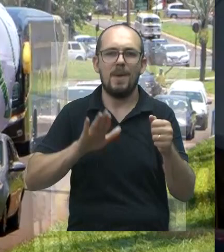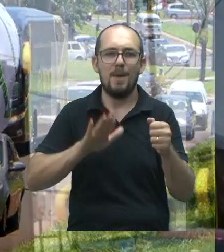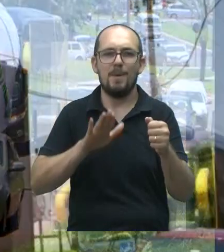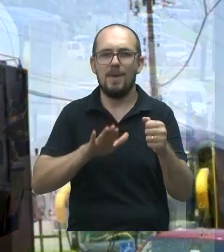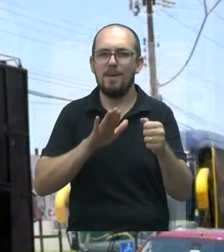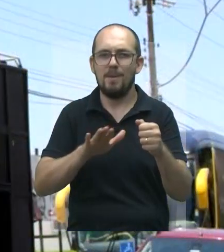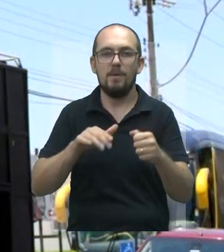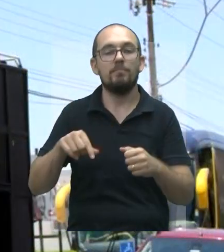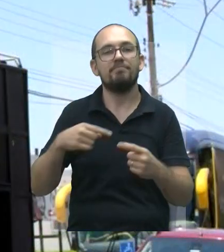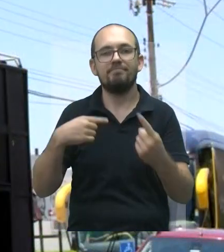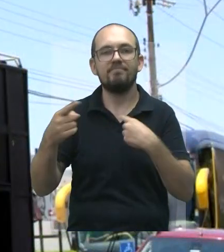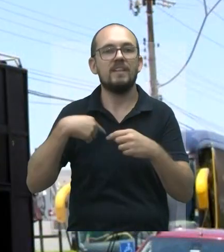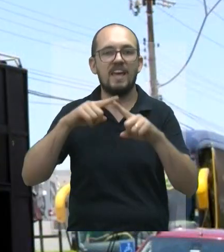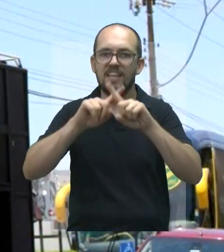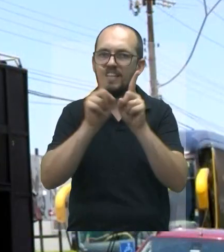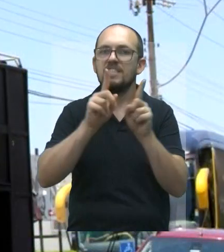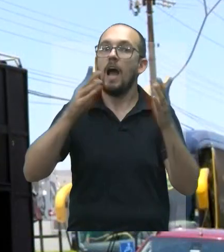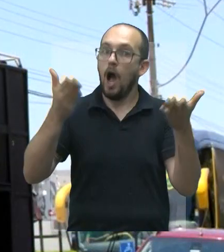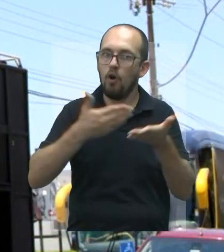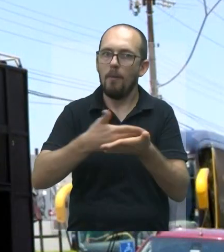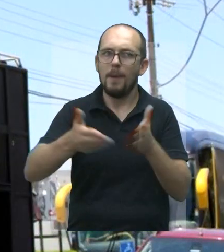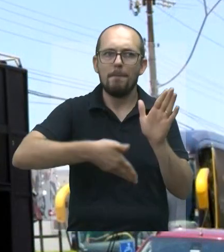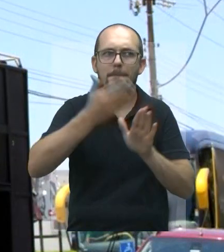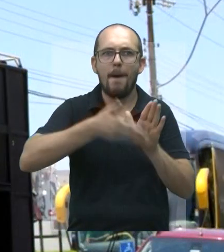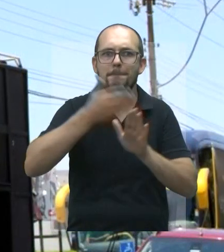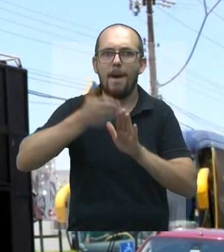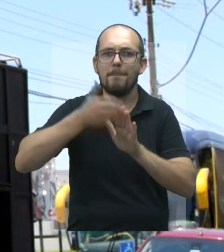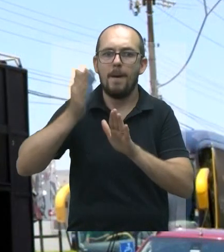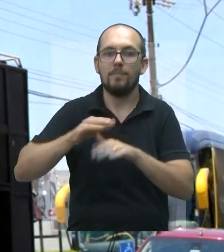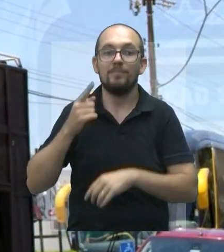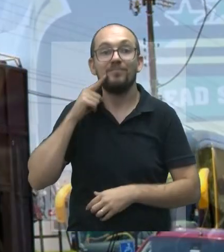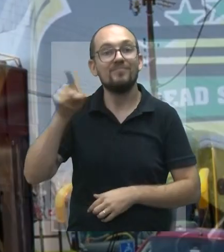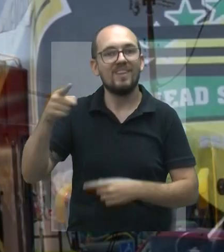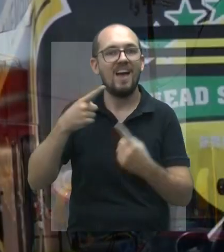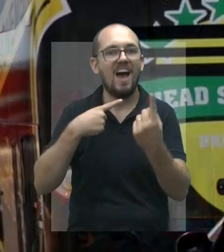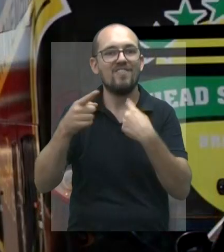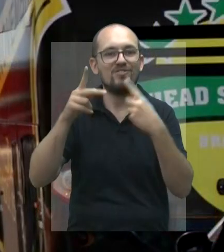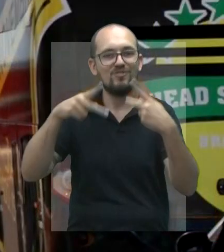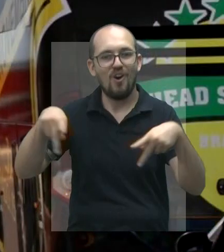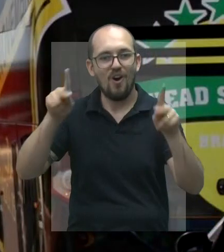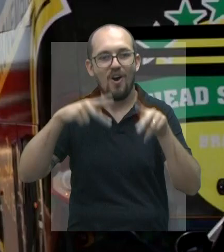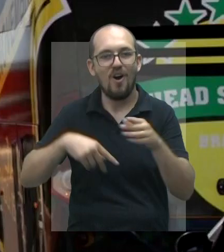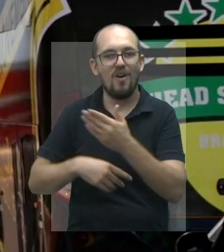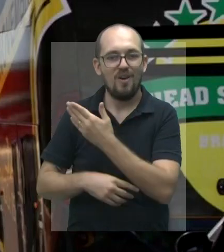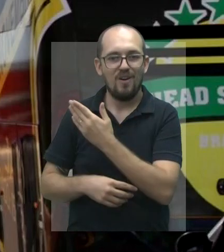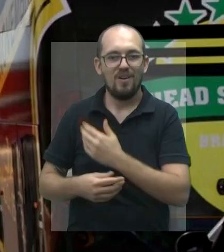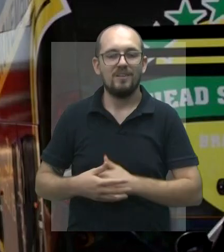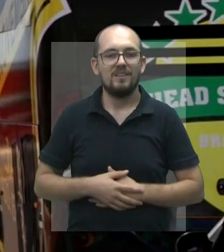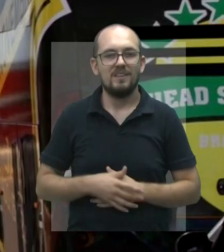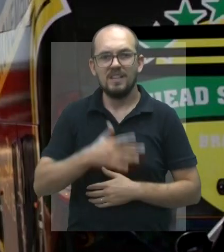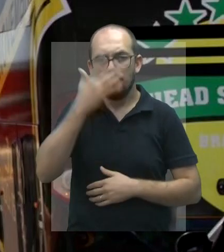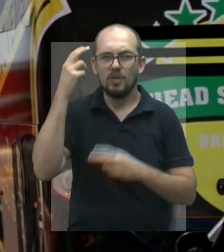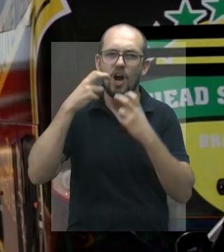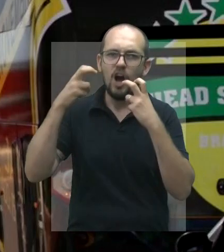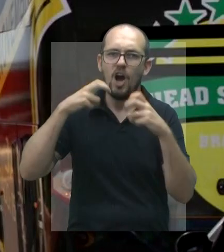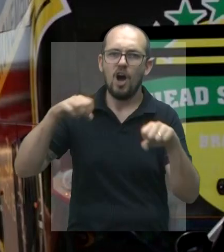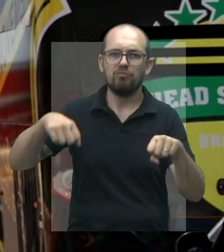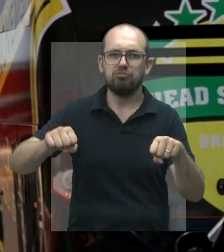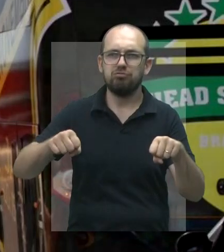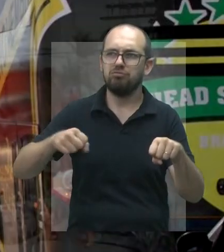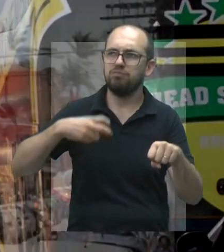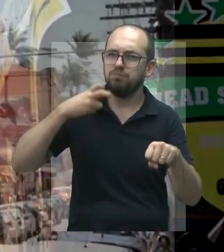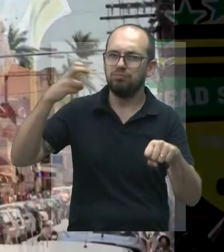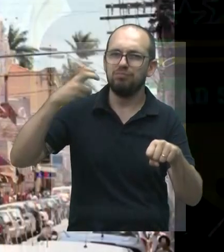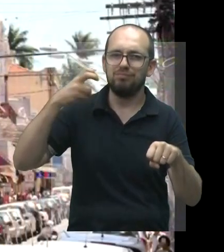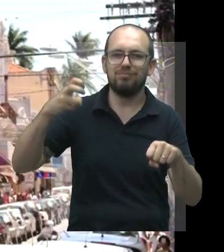Com certeza o 15 vai viajar muito, e teve aí, passando pela Avenida Doutor Quinzinho, muita gente interagindo, né? O trio